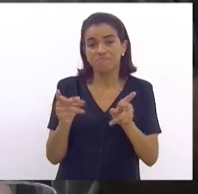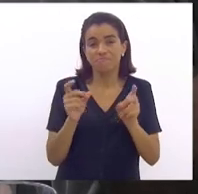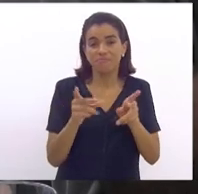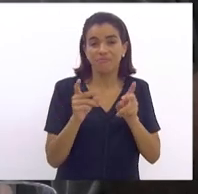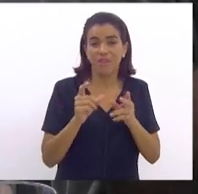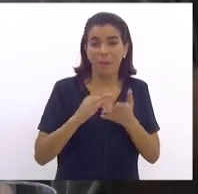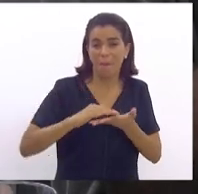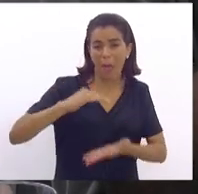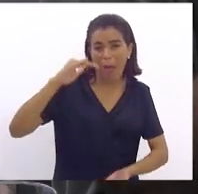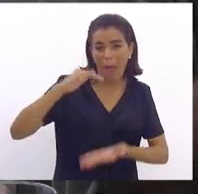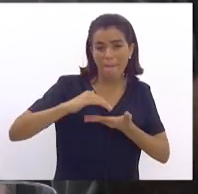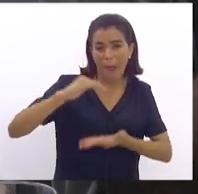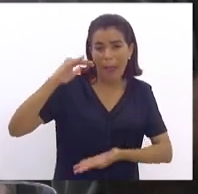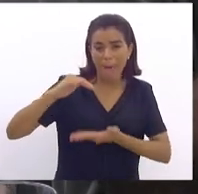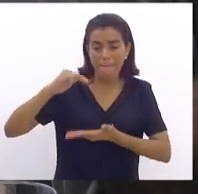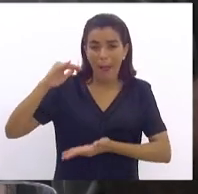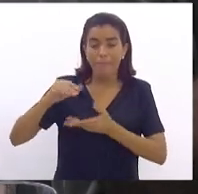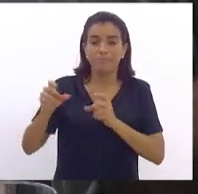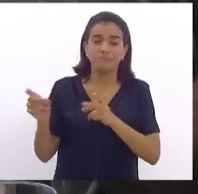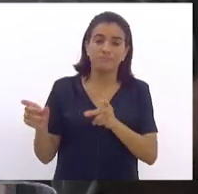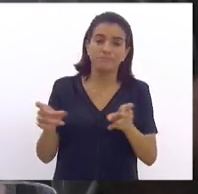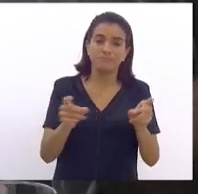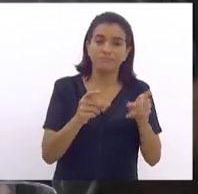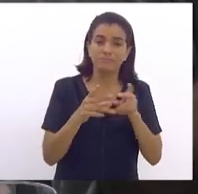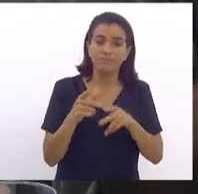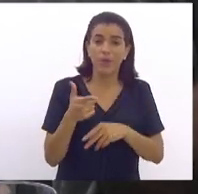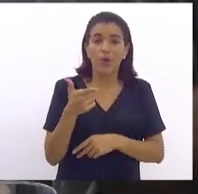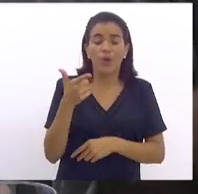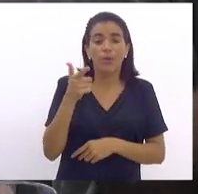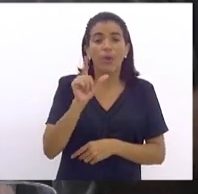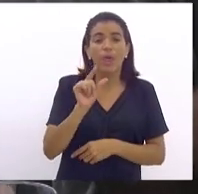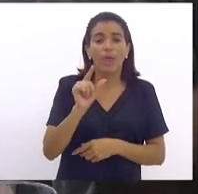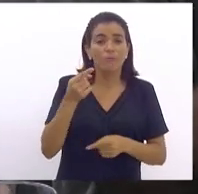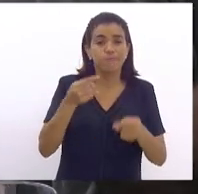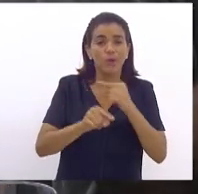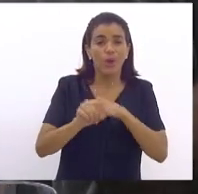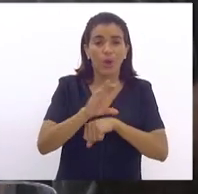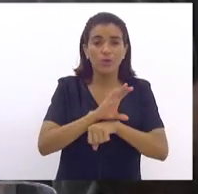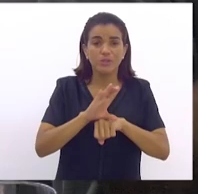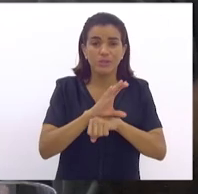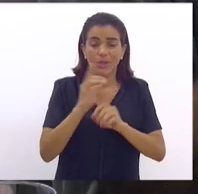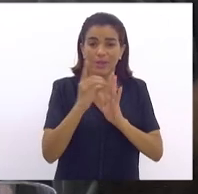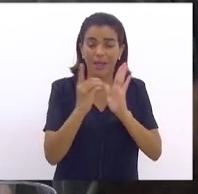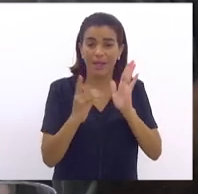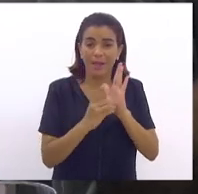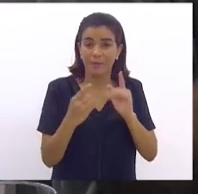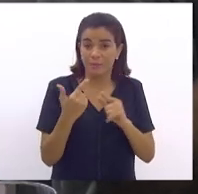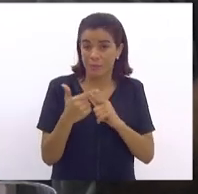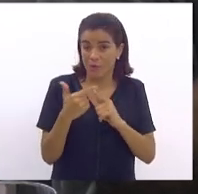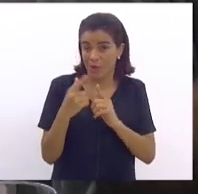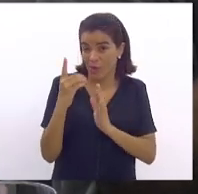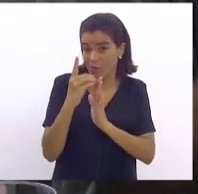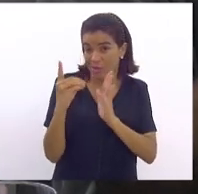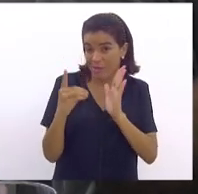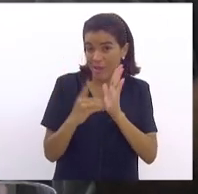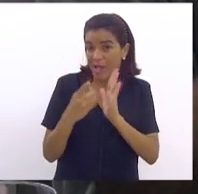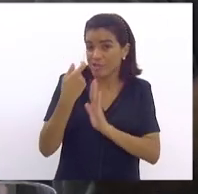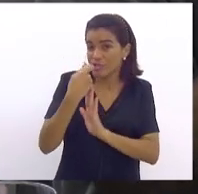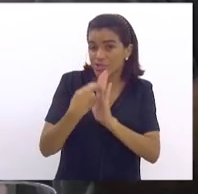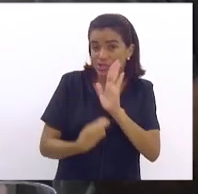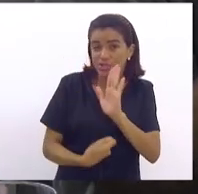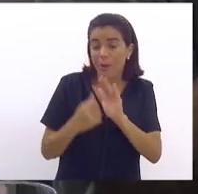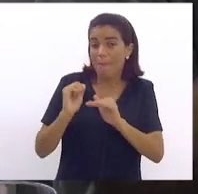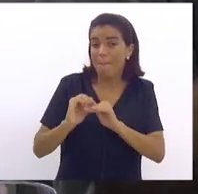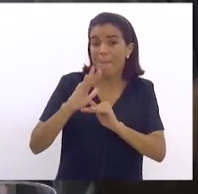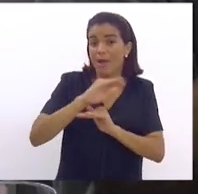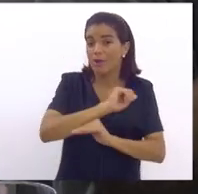ao TJ e ganhou a inconstitucionalidade do artigo do decreto, porque o decreto expandia... Foi além